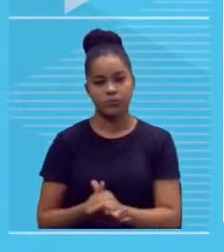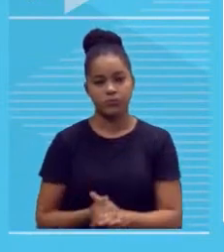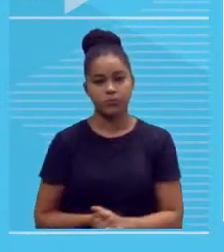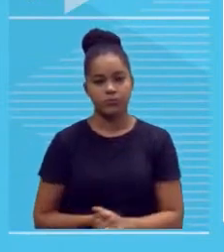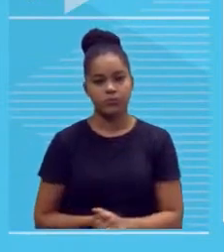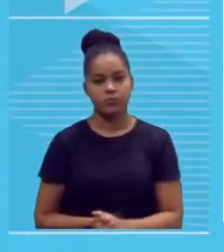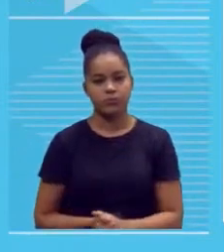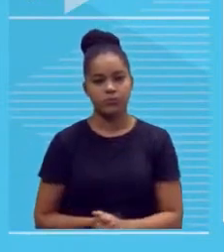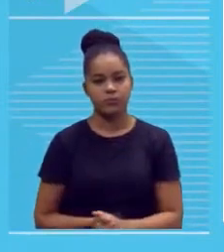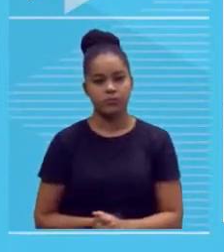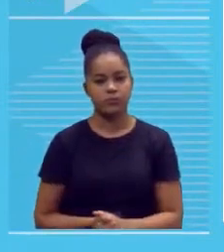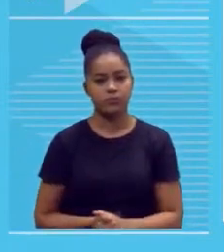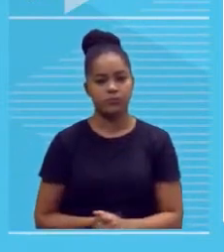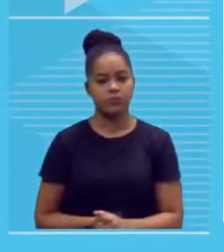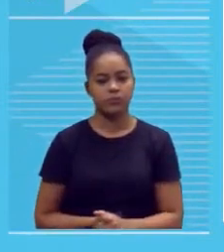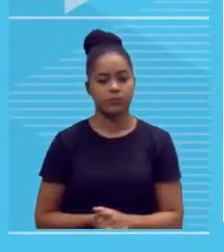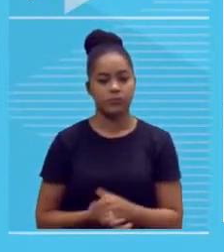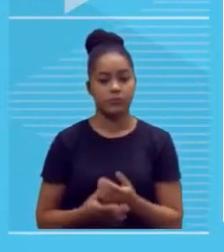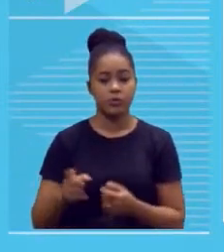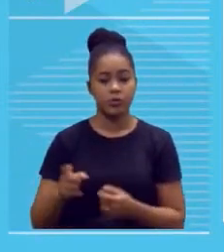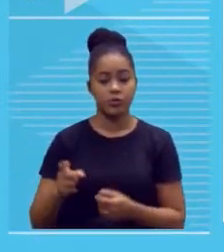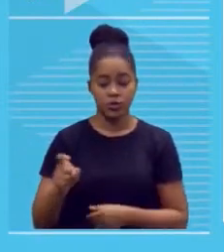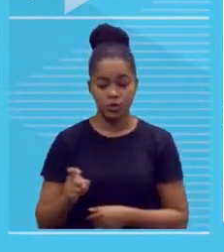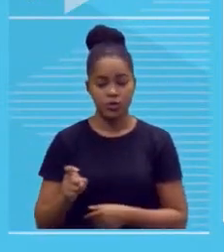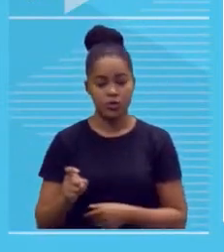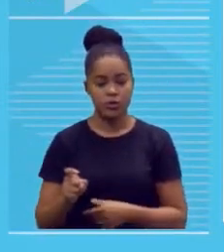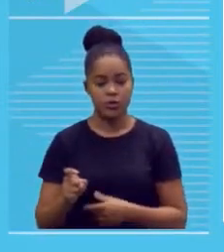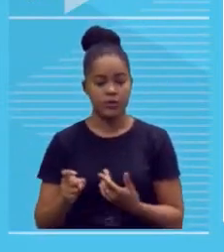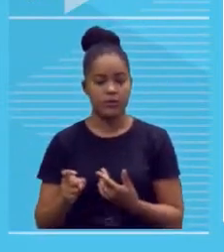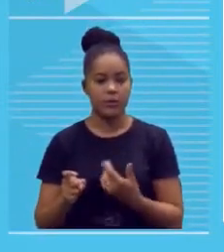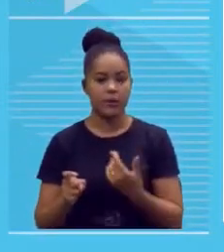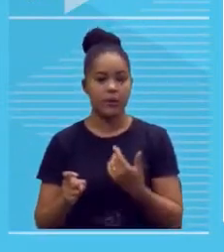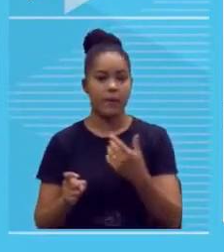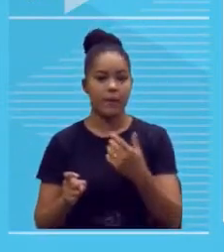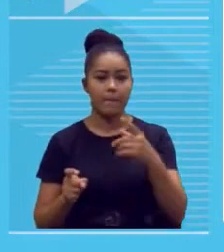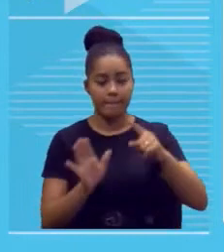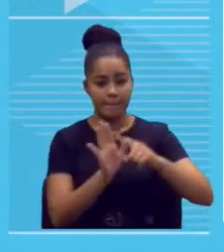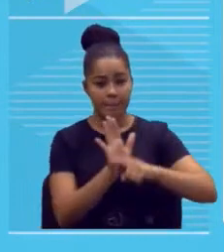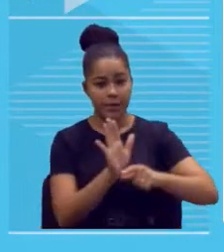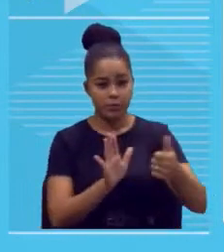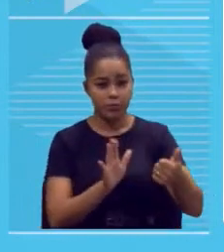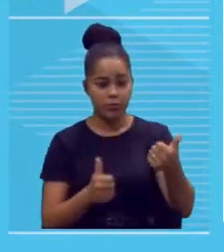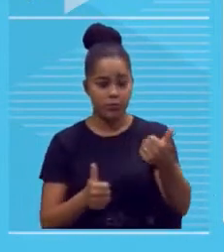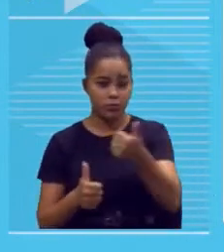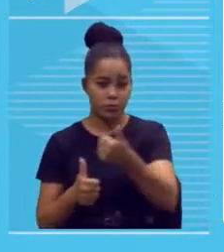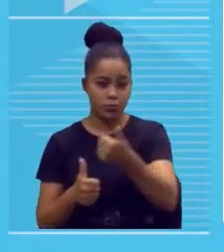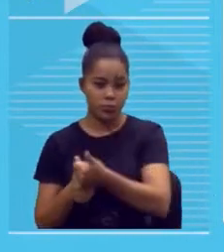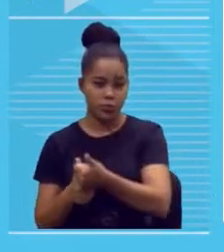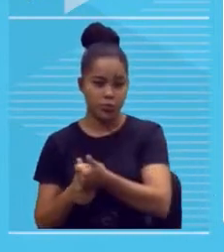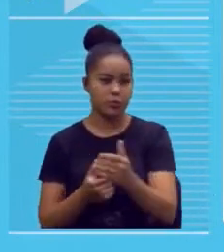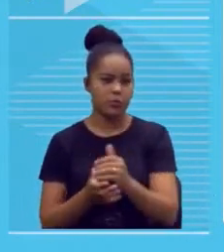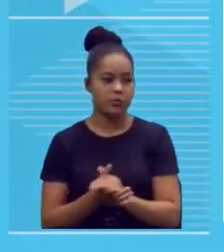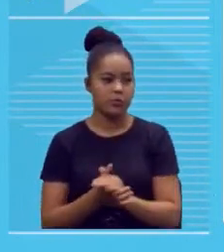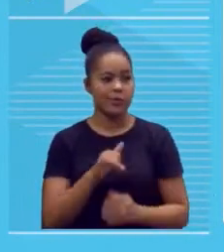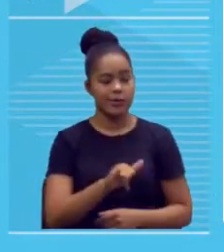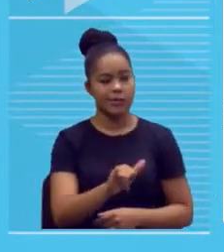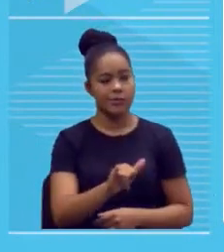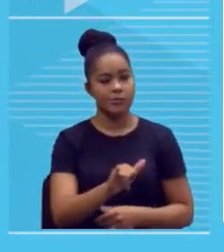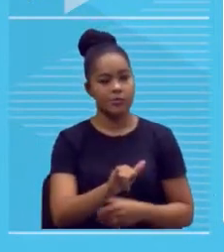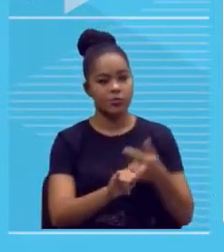o valor do x é menos 1, o valor do y é 2. Então, vai ficar